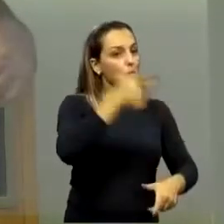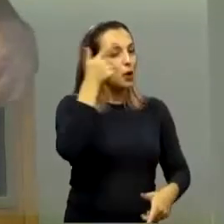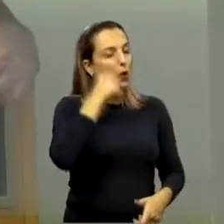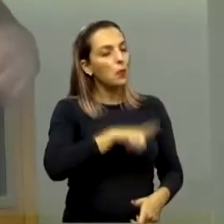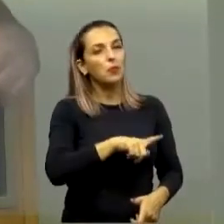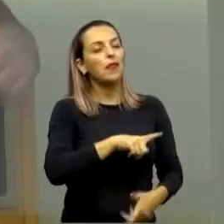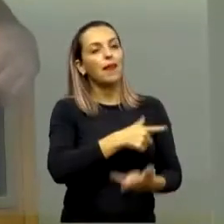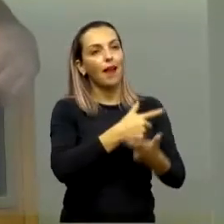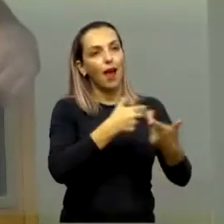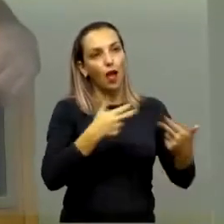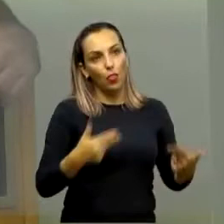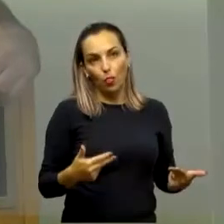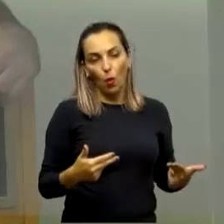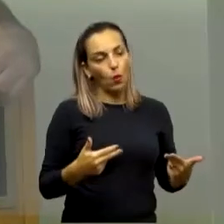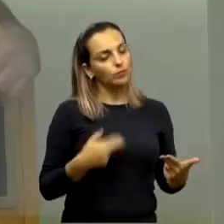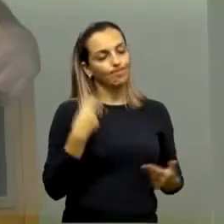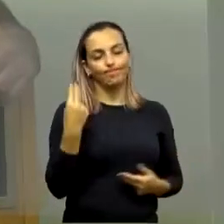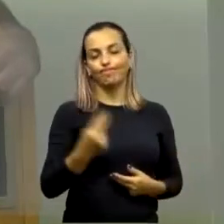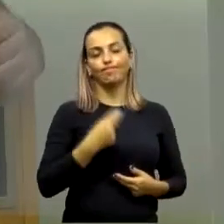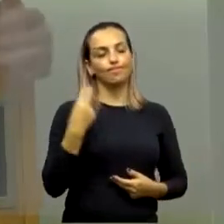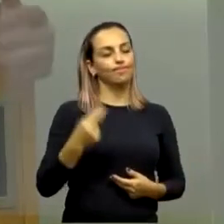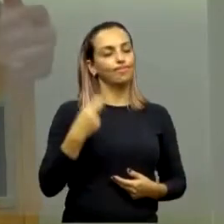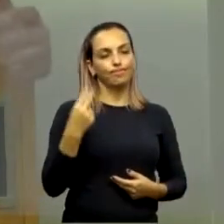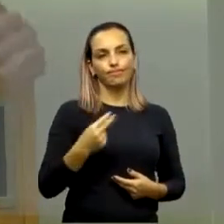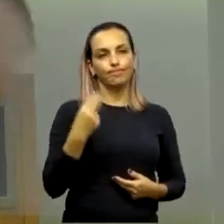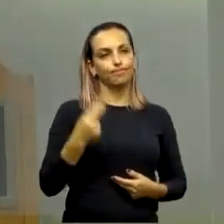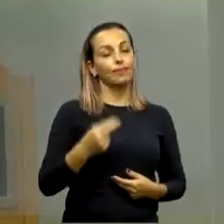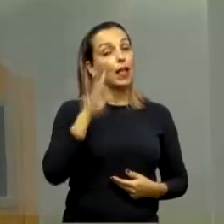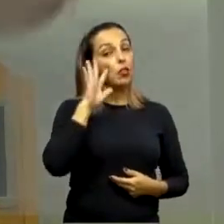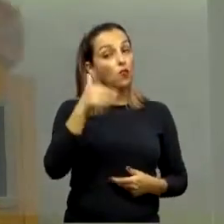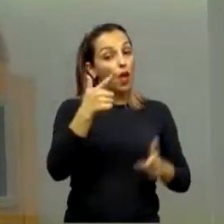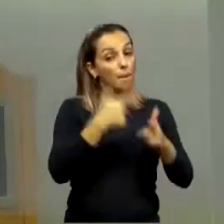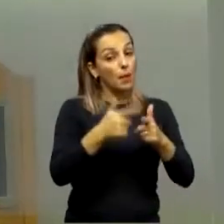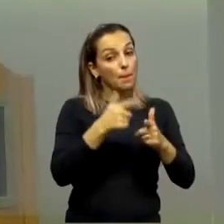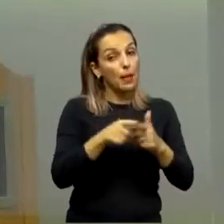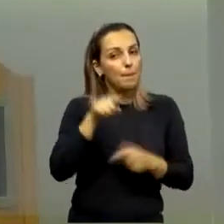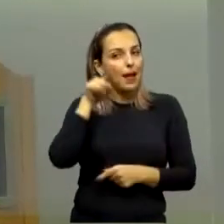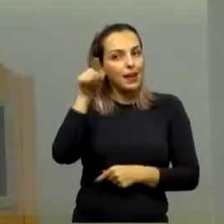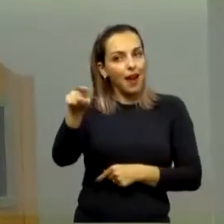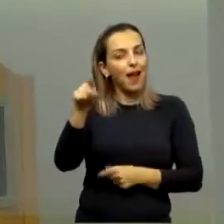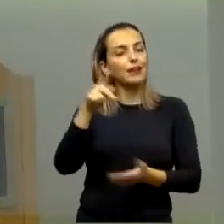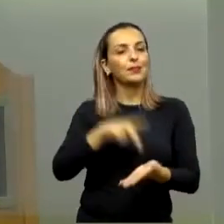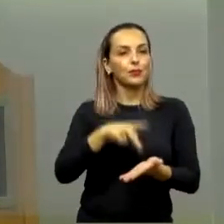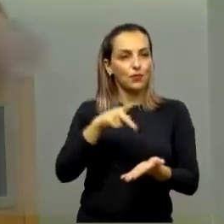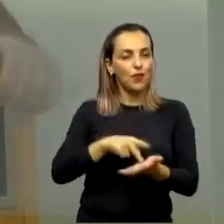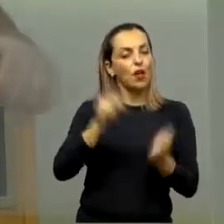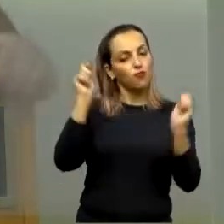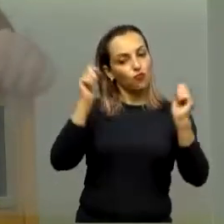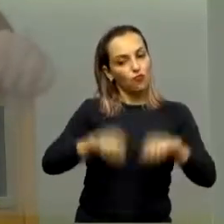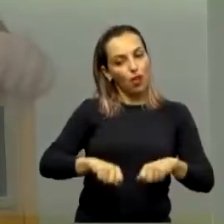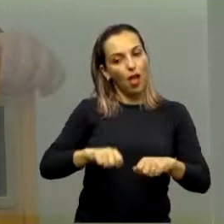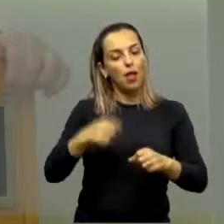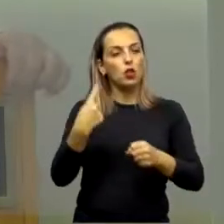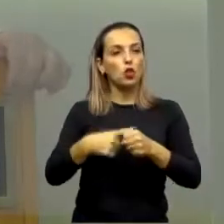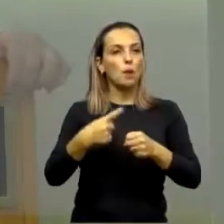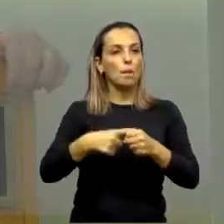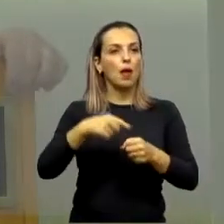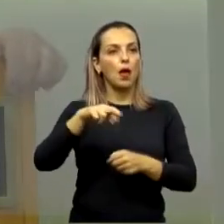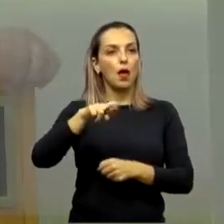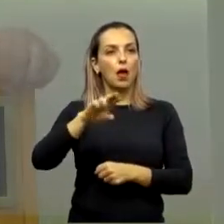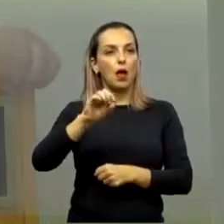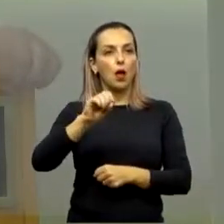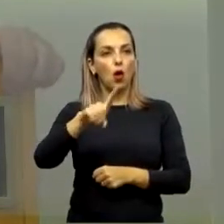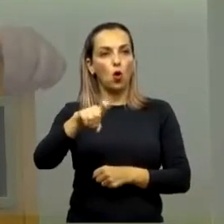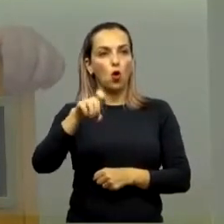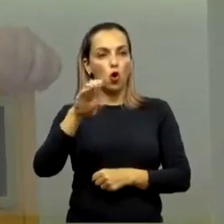conseguir garantir é garantir os seus problemas resolvidos vão poder despachar tudo lá do Adalberto roxo Então aí